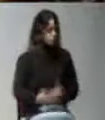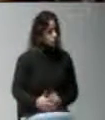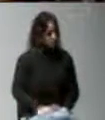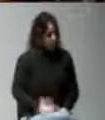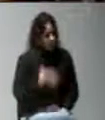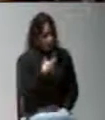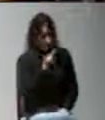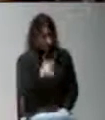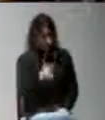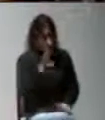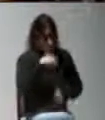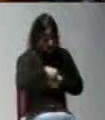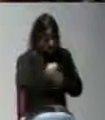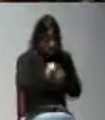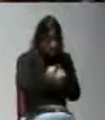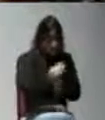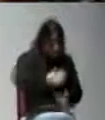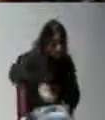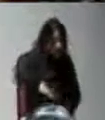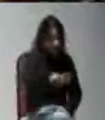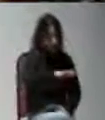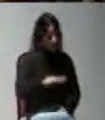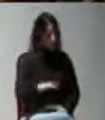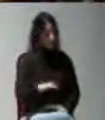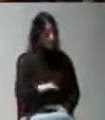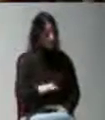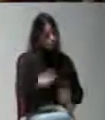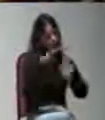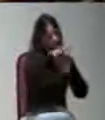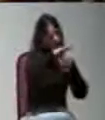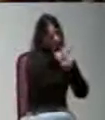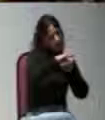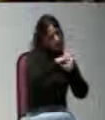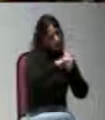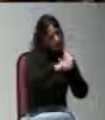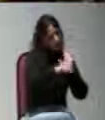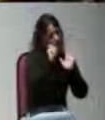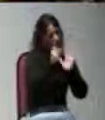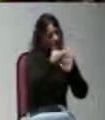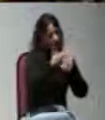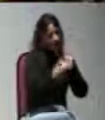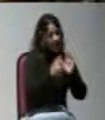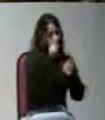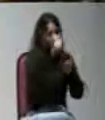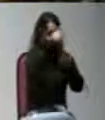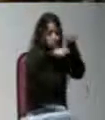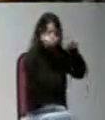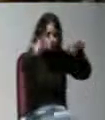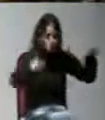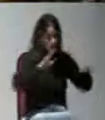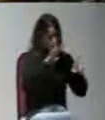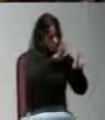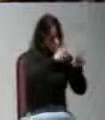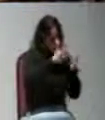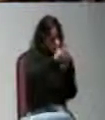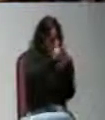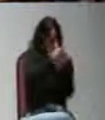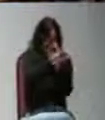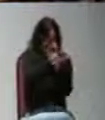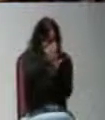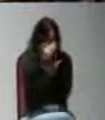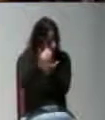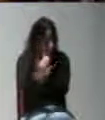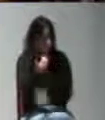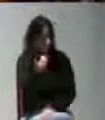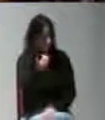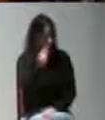Não existe na sociedade um repertório pré-constituído de sujeitos a serem interpelados. Este talvez